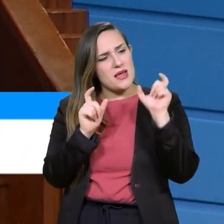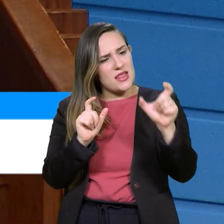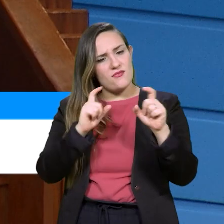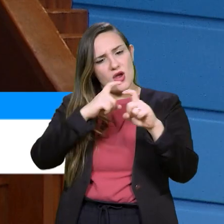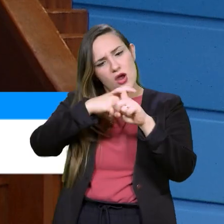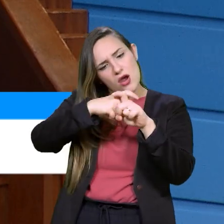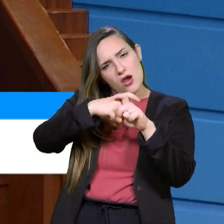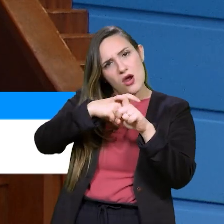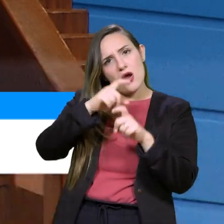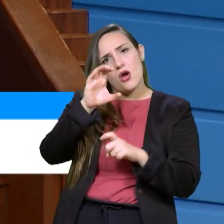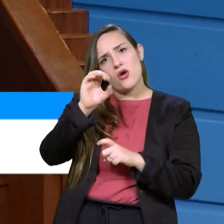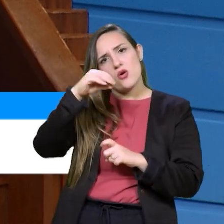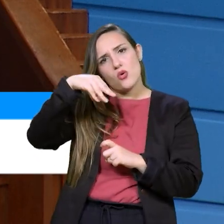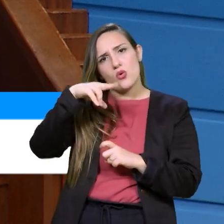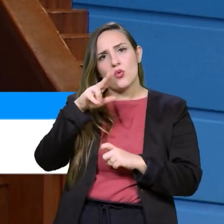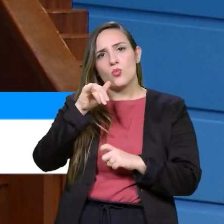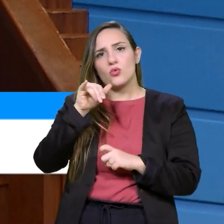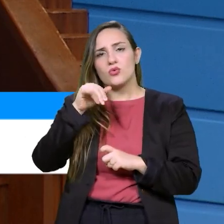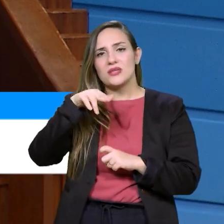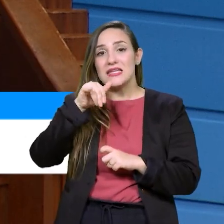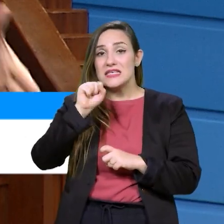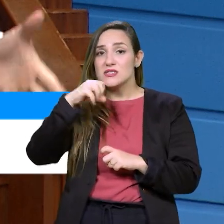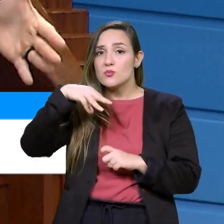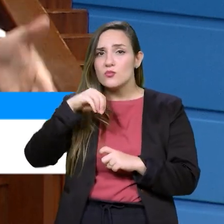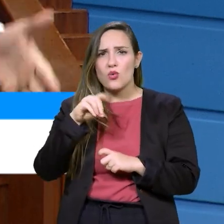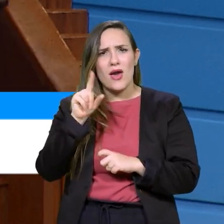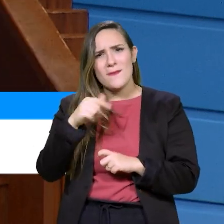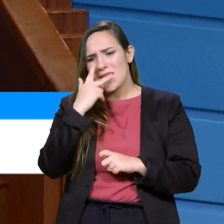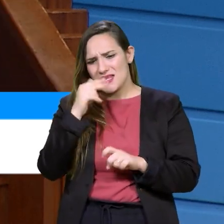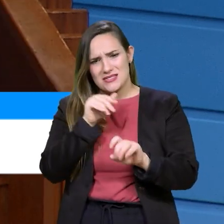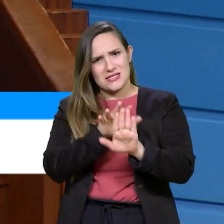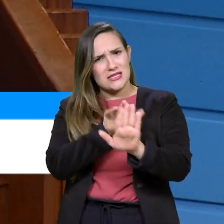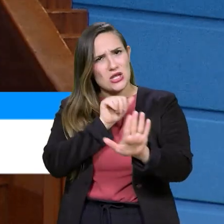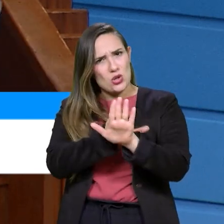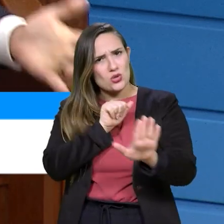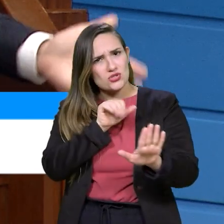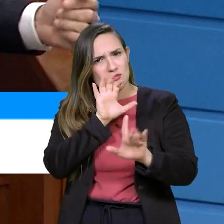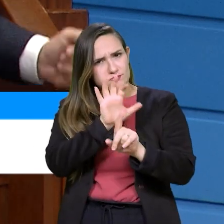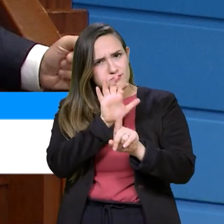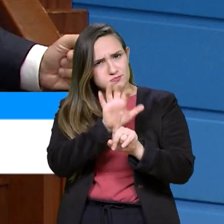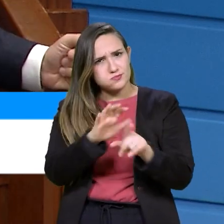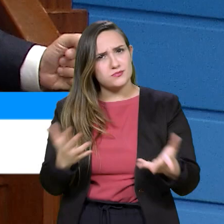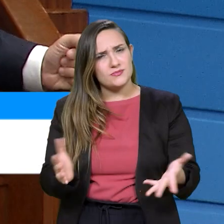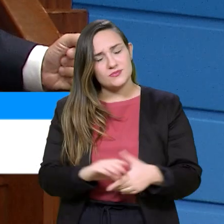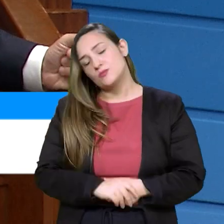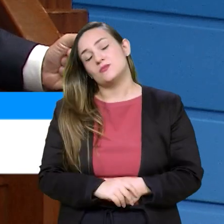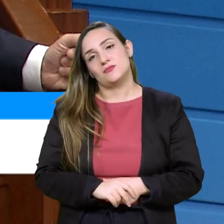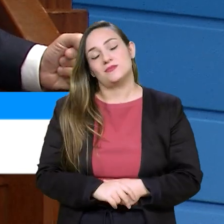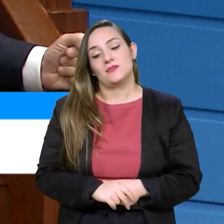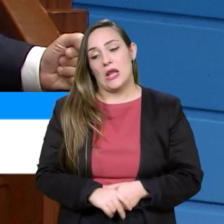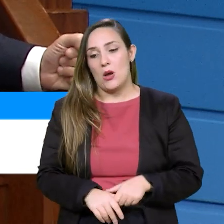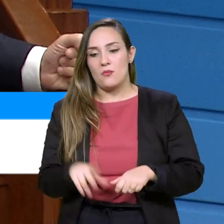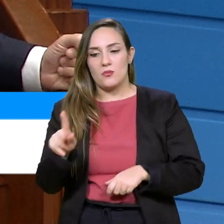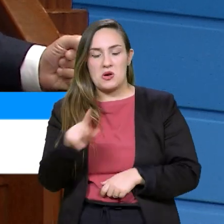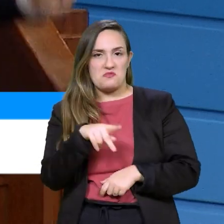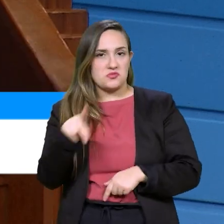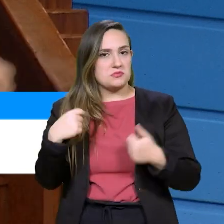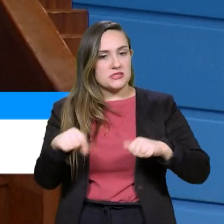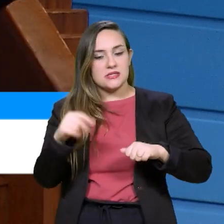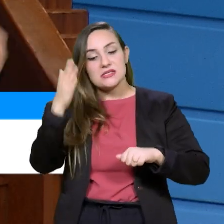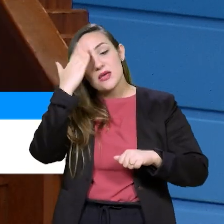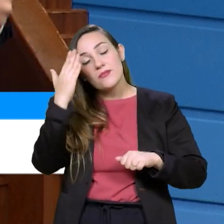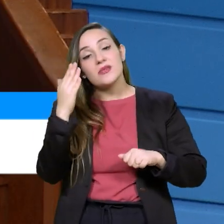em comunismo de sala de aula, ele vai ser taxado de fazer doutrinação ideológica. Ora,